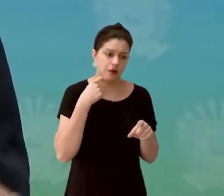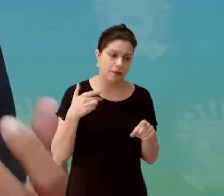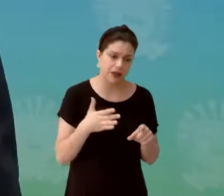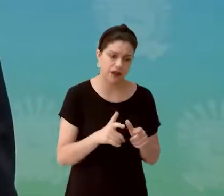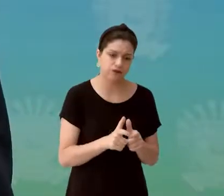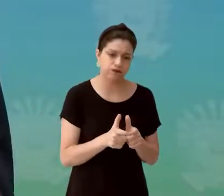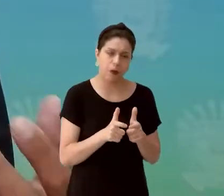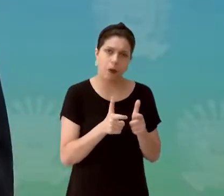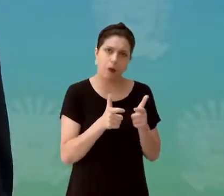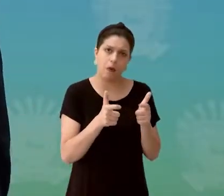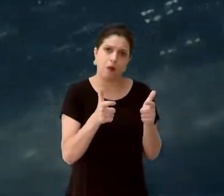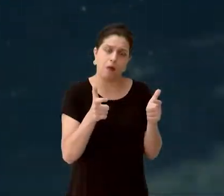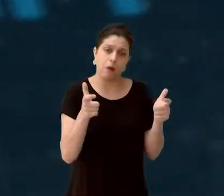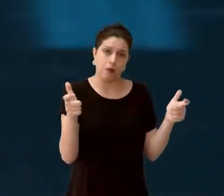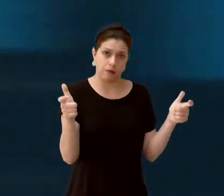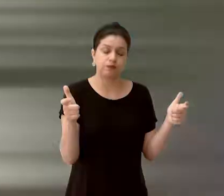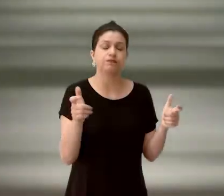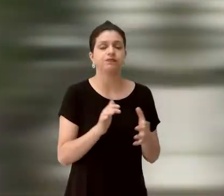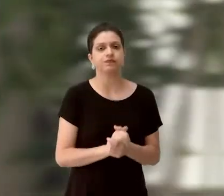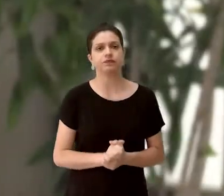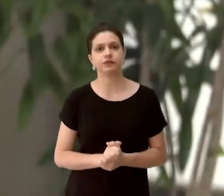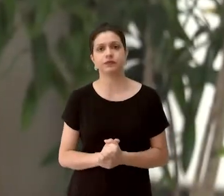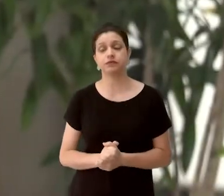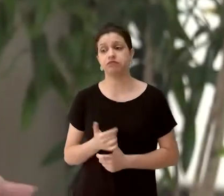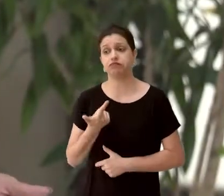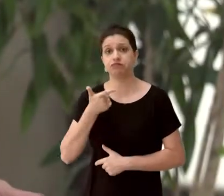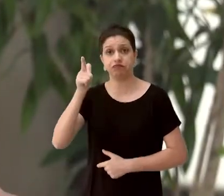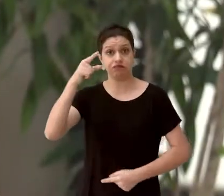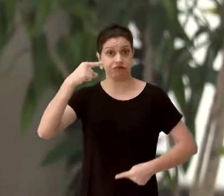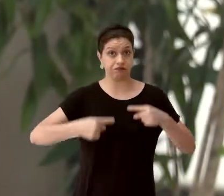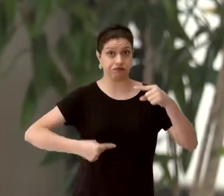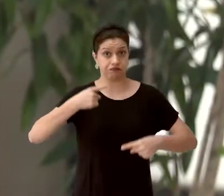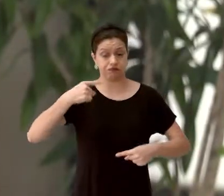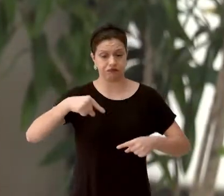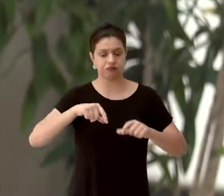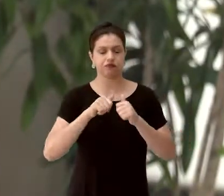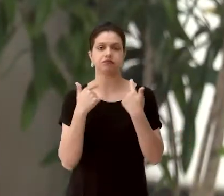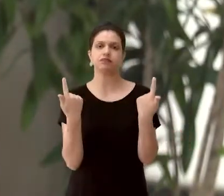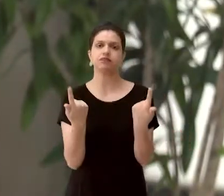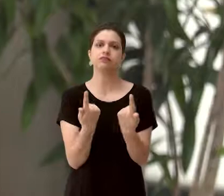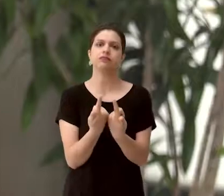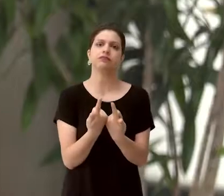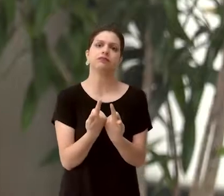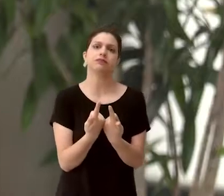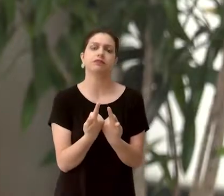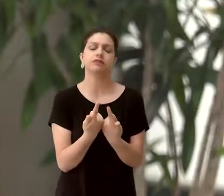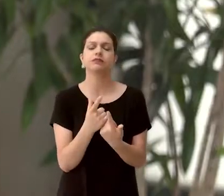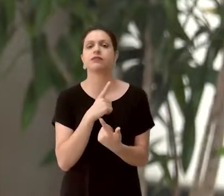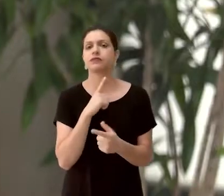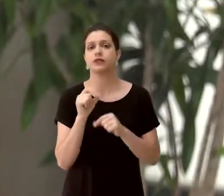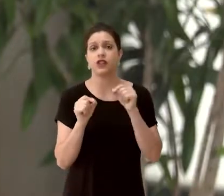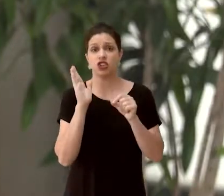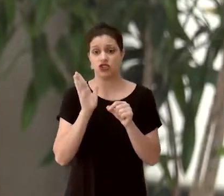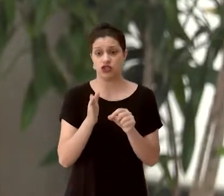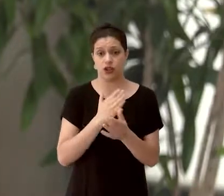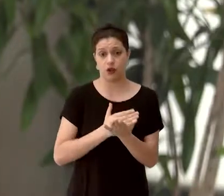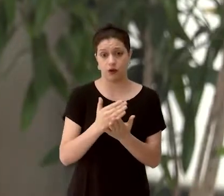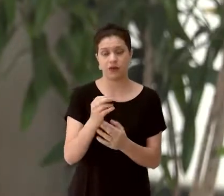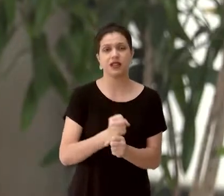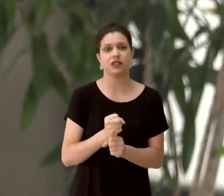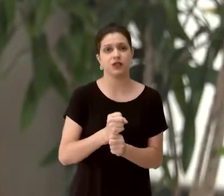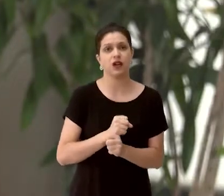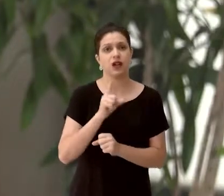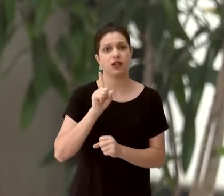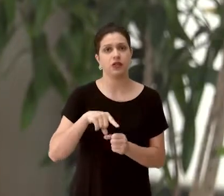possam repovoar, aumentar as espécies. Outro debate que a Assembleia participou e que gerou resultados já no começo do